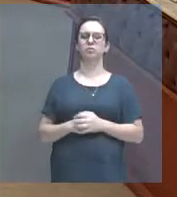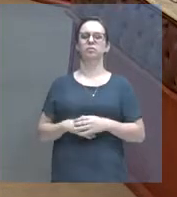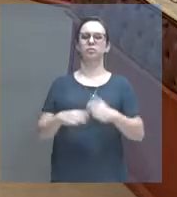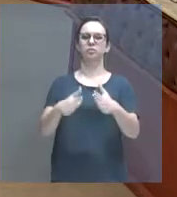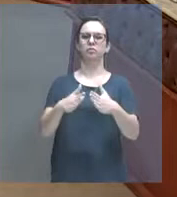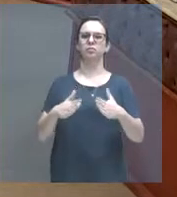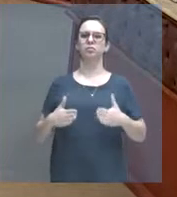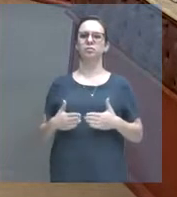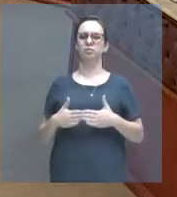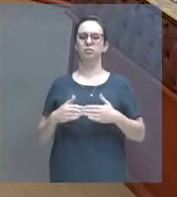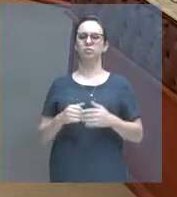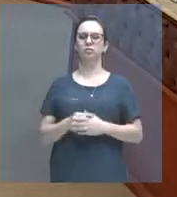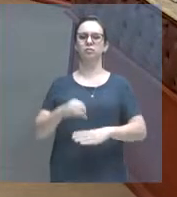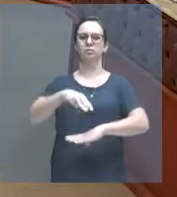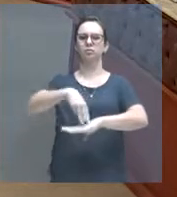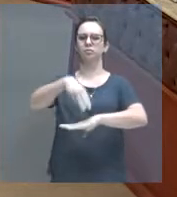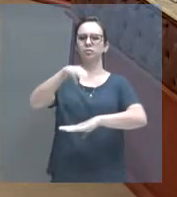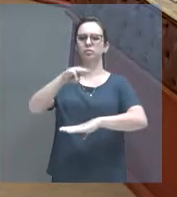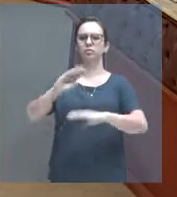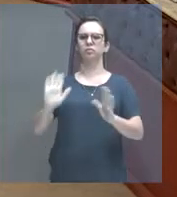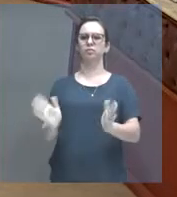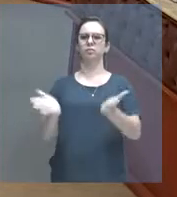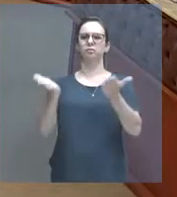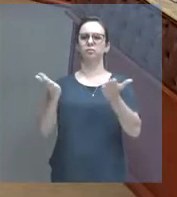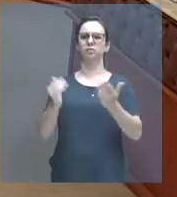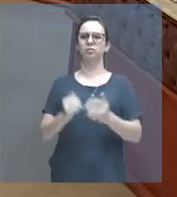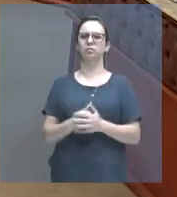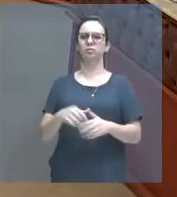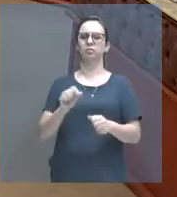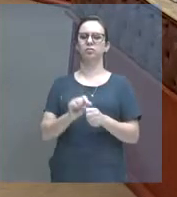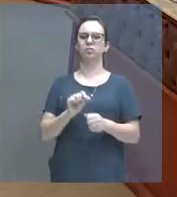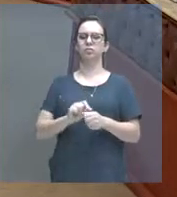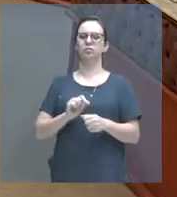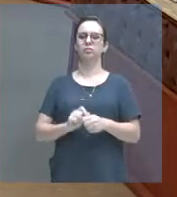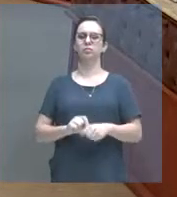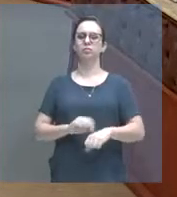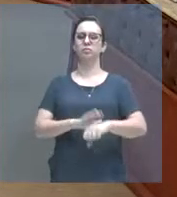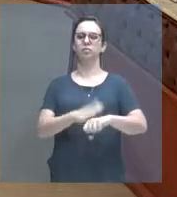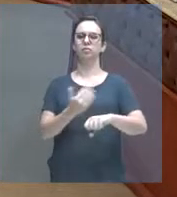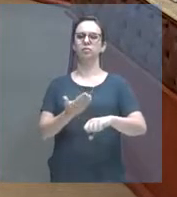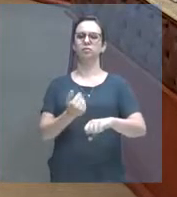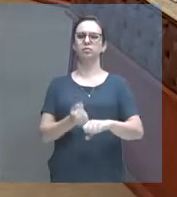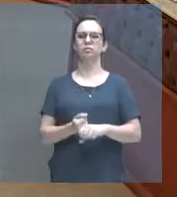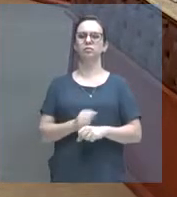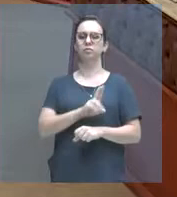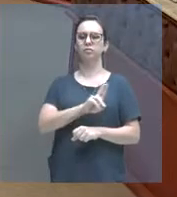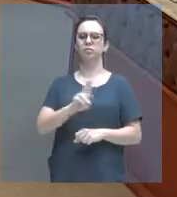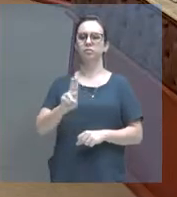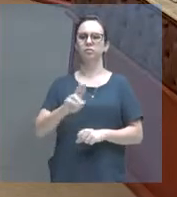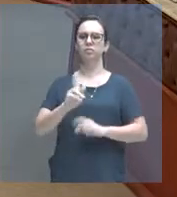Solicito ao mestre de cerimônia que proceda a chamada das autoridades para comporem a mesa.